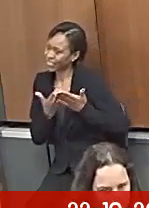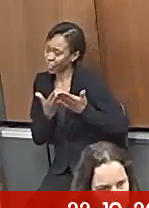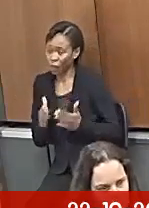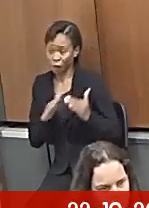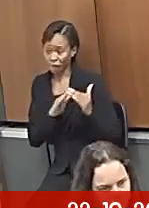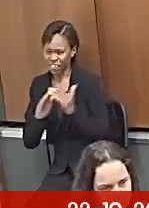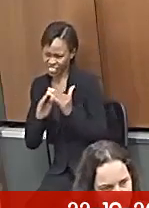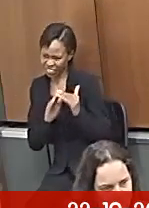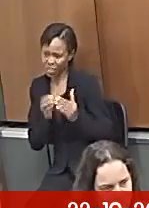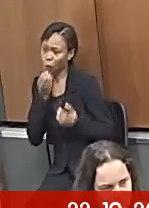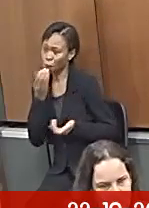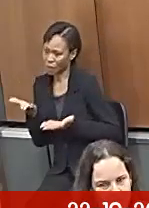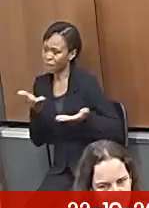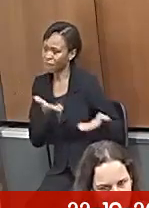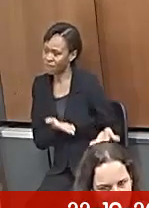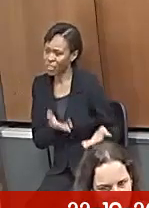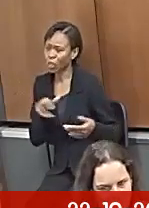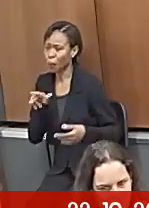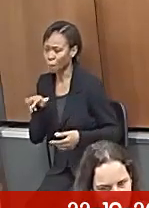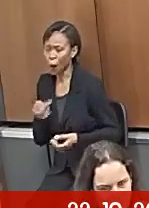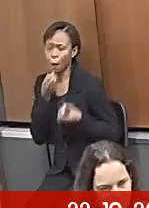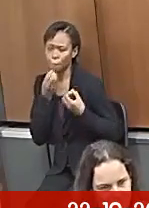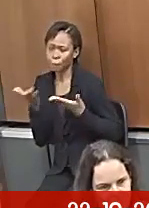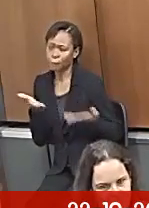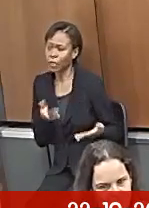seu irmão é bem-vindo, mas ele não.